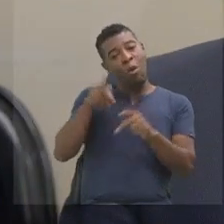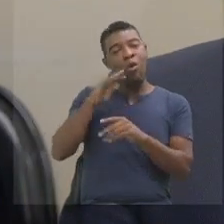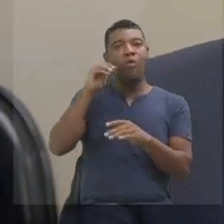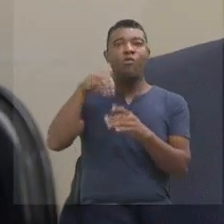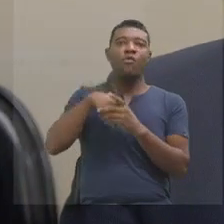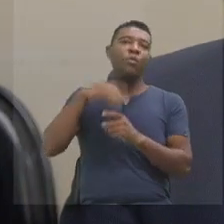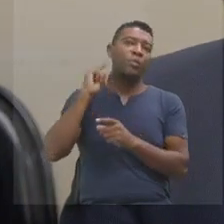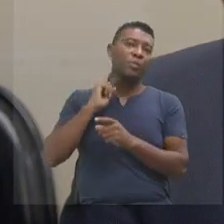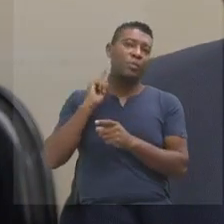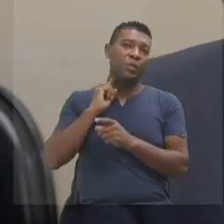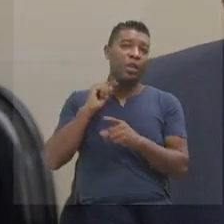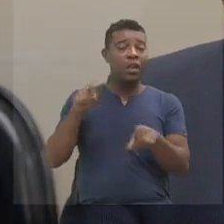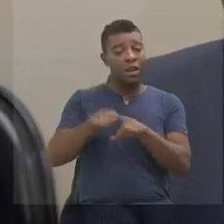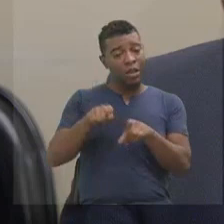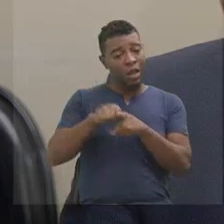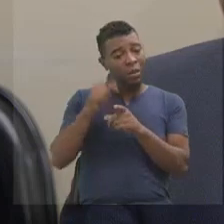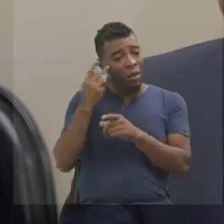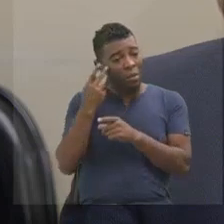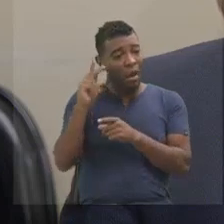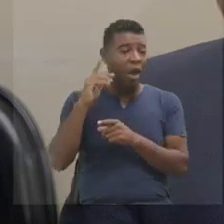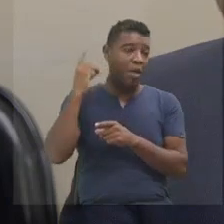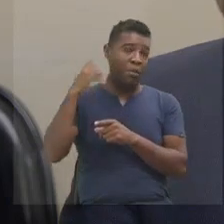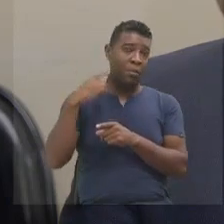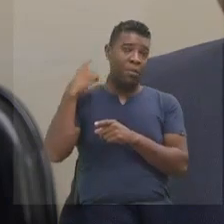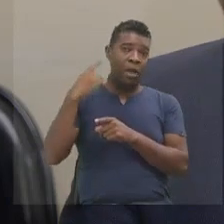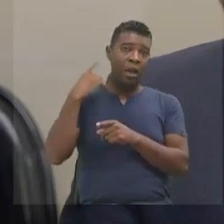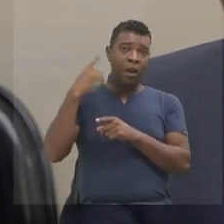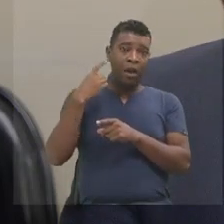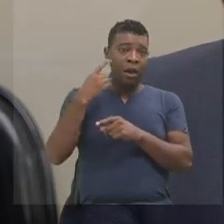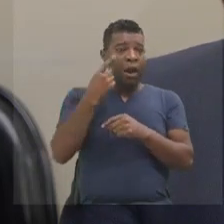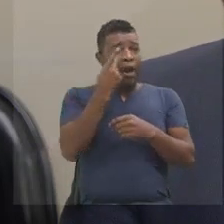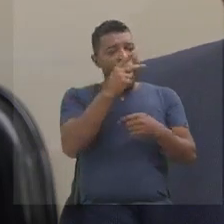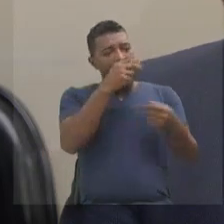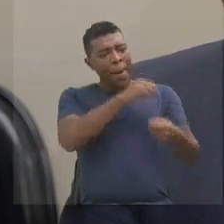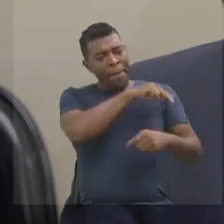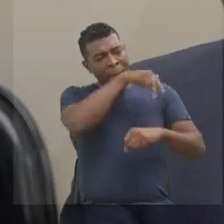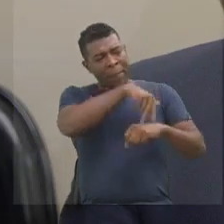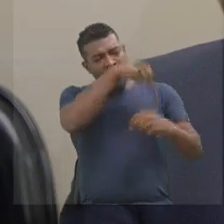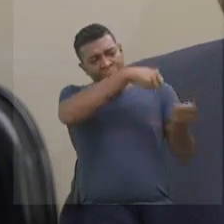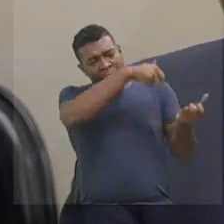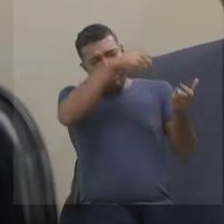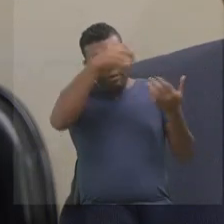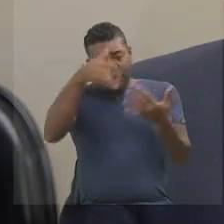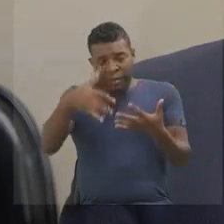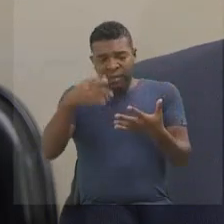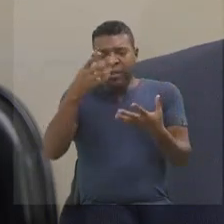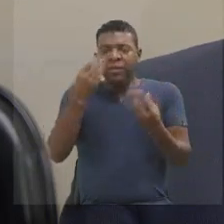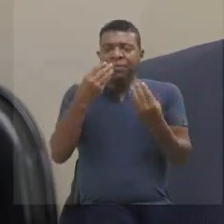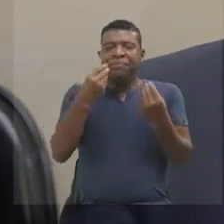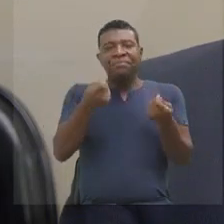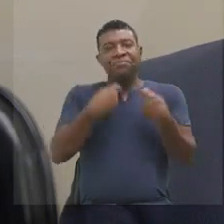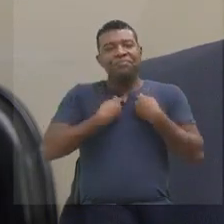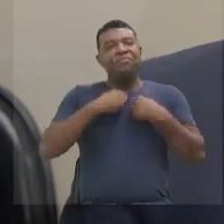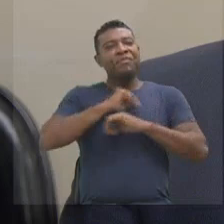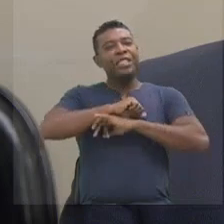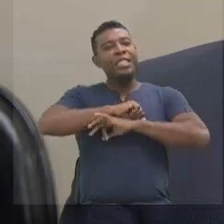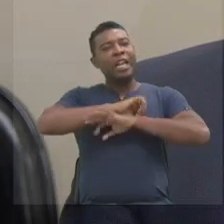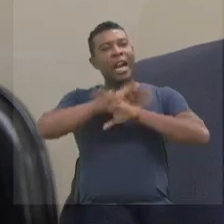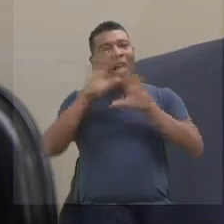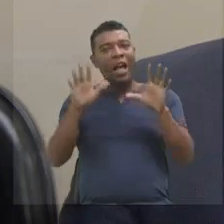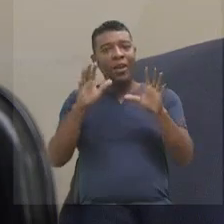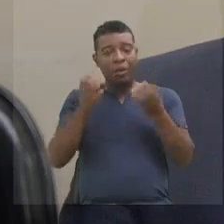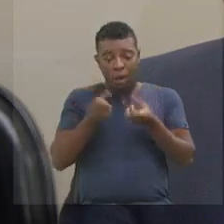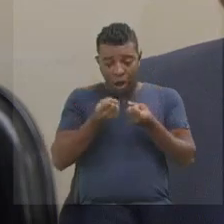para os deputados gostei muito da sua fala foi muito esclarecedora alguns pontos até anotei aqui são avanços